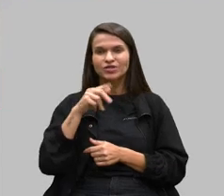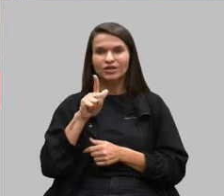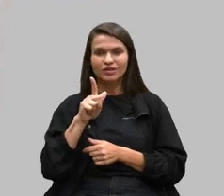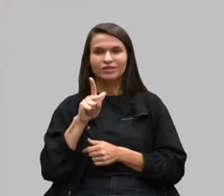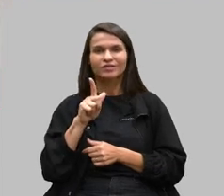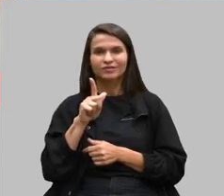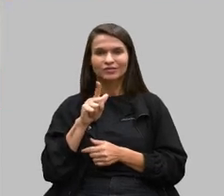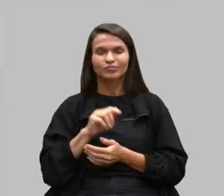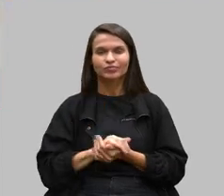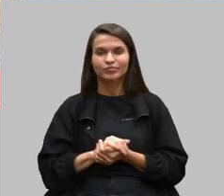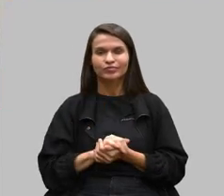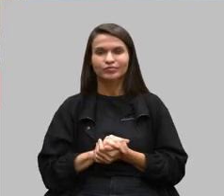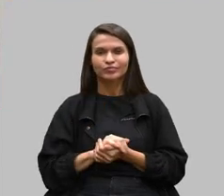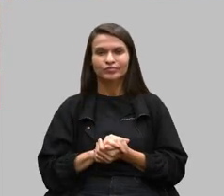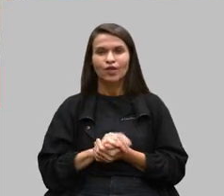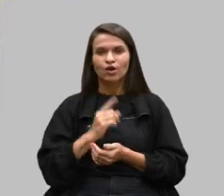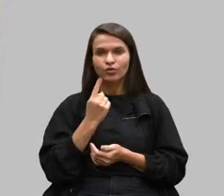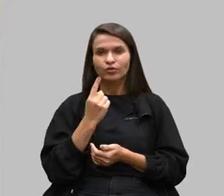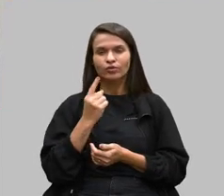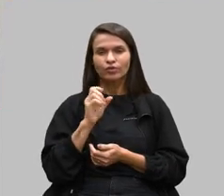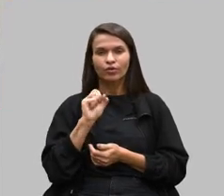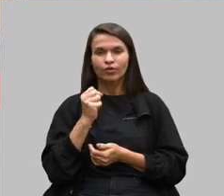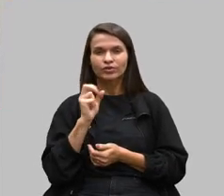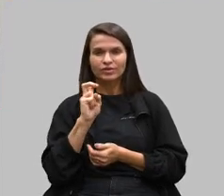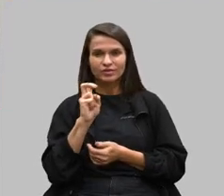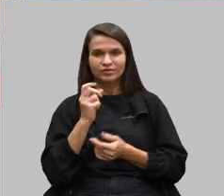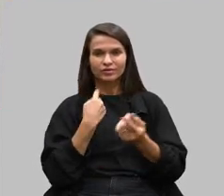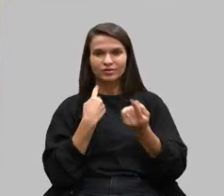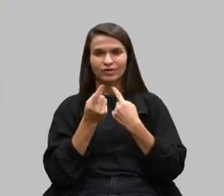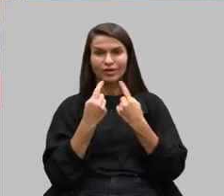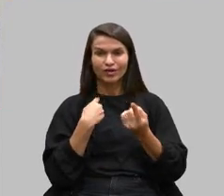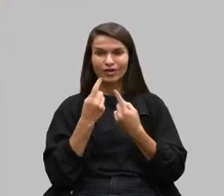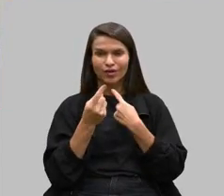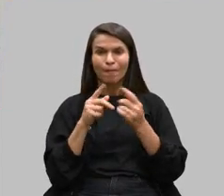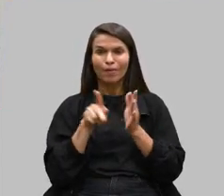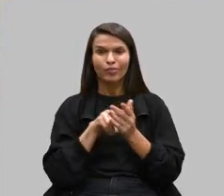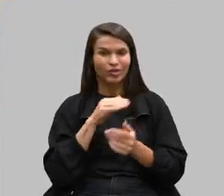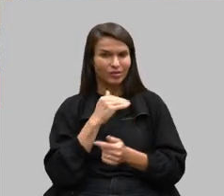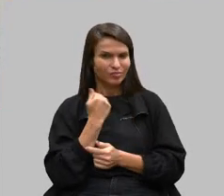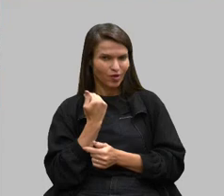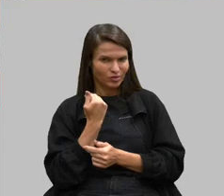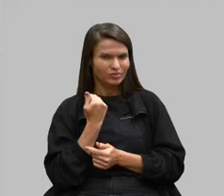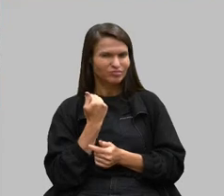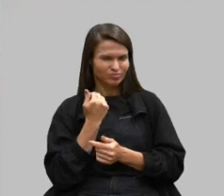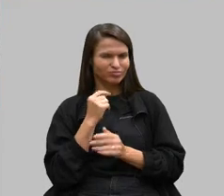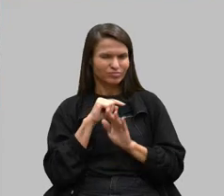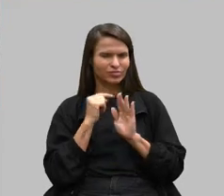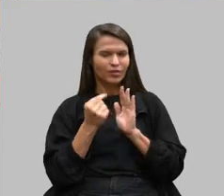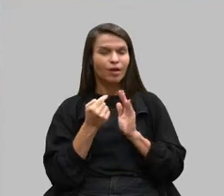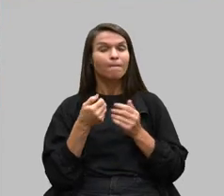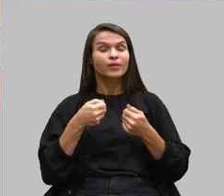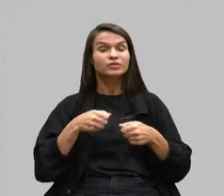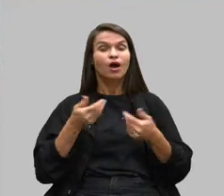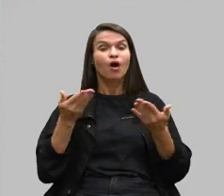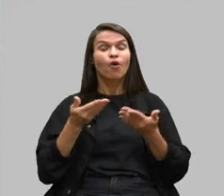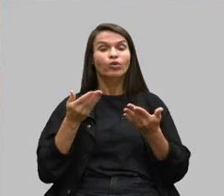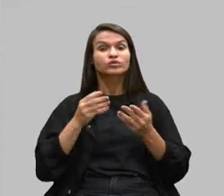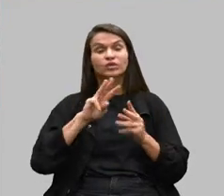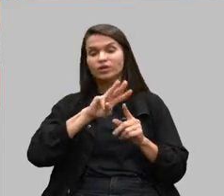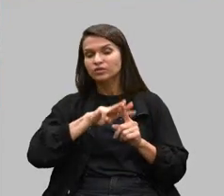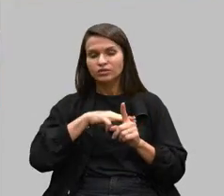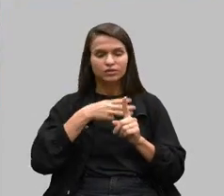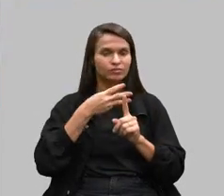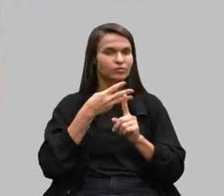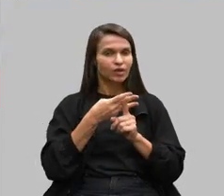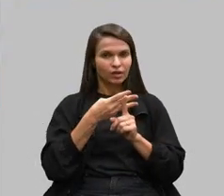deputado que lá é é a estrada da morte hoje então nós precisamos imediatamente que seja duplicada que